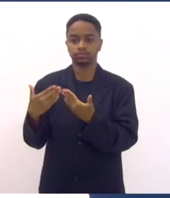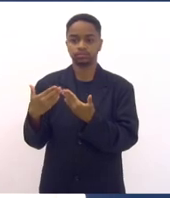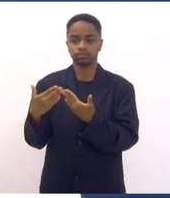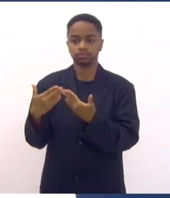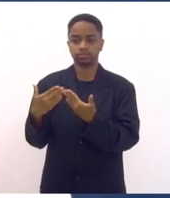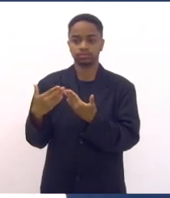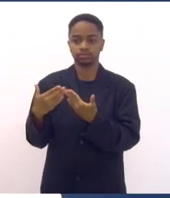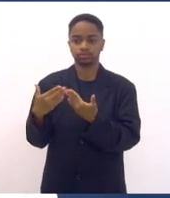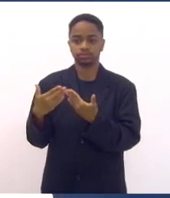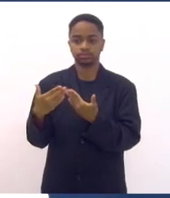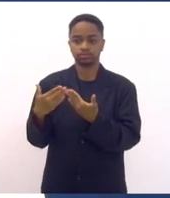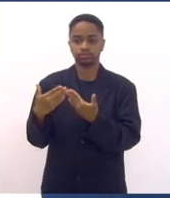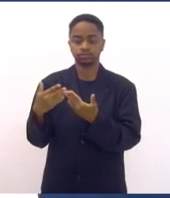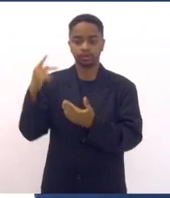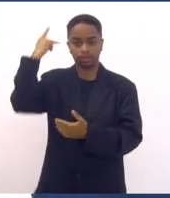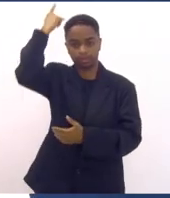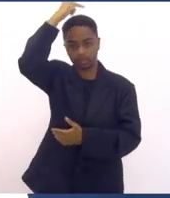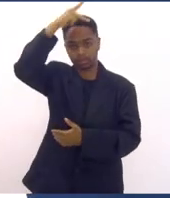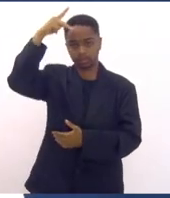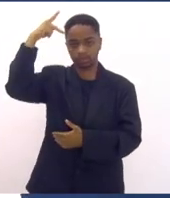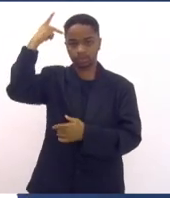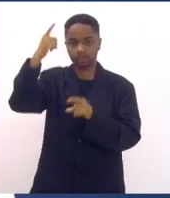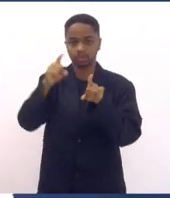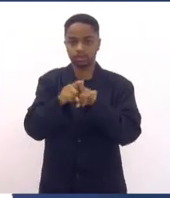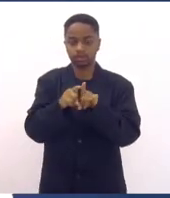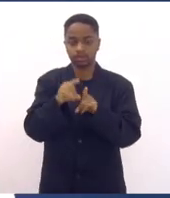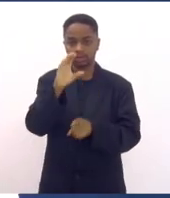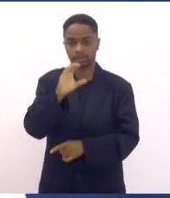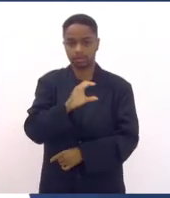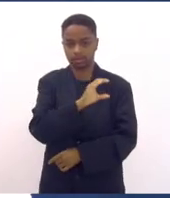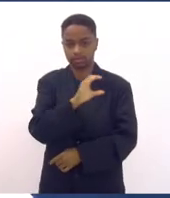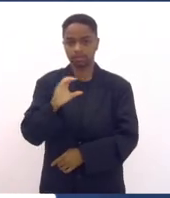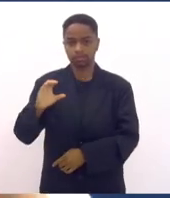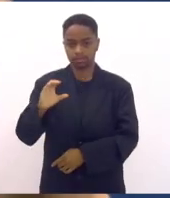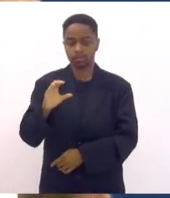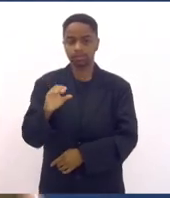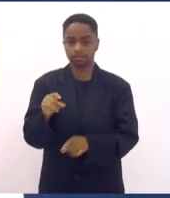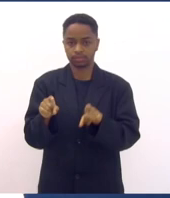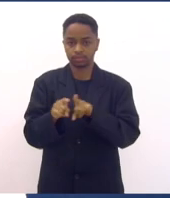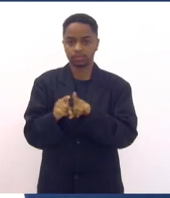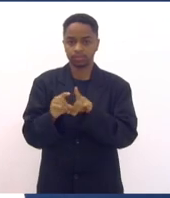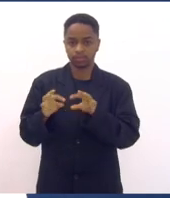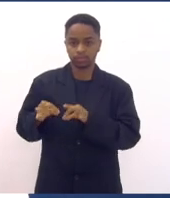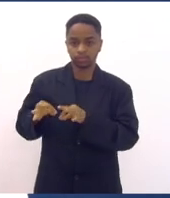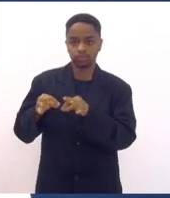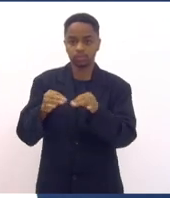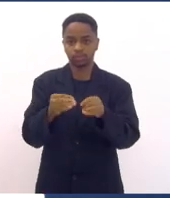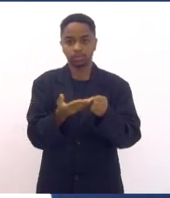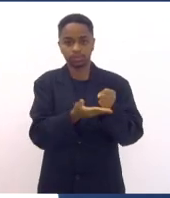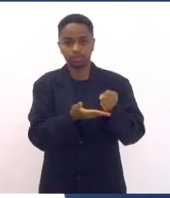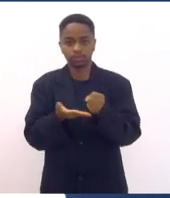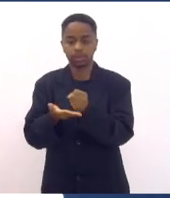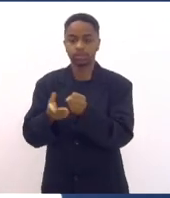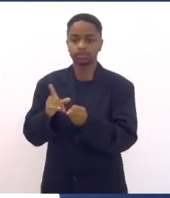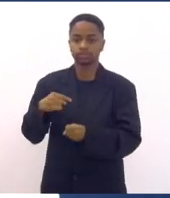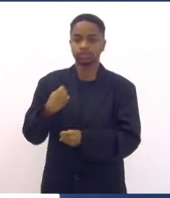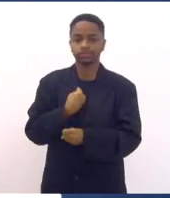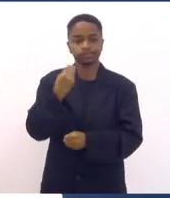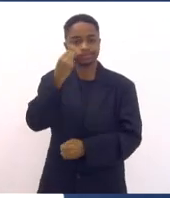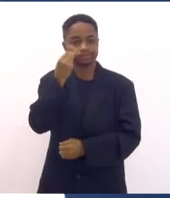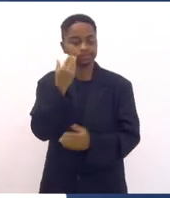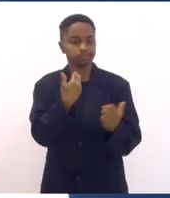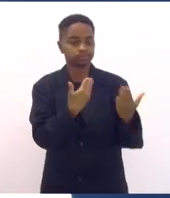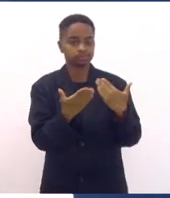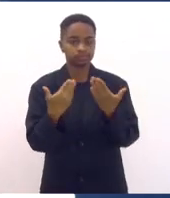de Pentecostais e e católicos em todas essas bases nós buscamos o diálogo